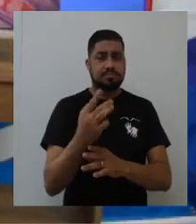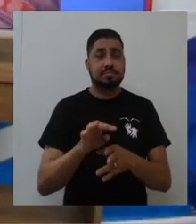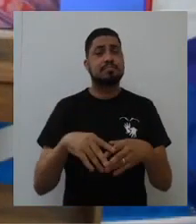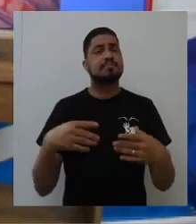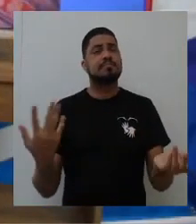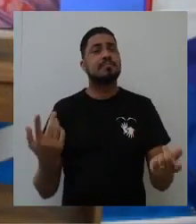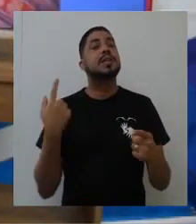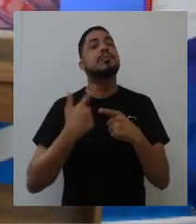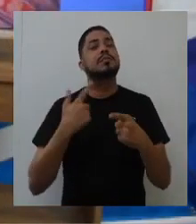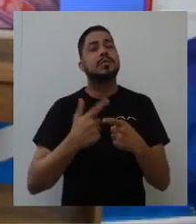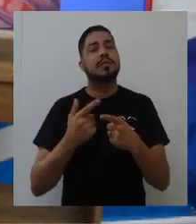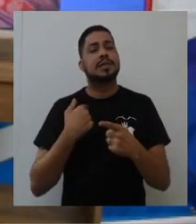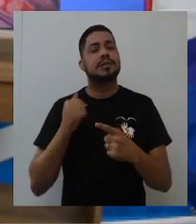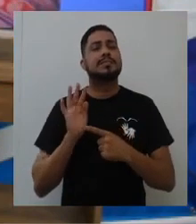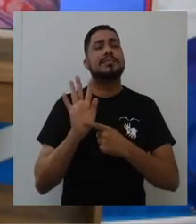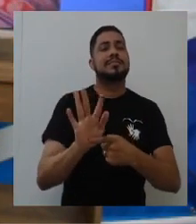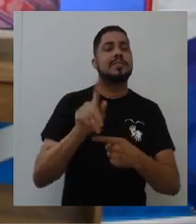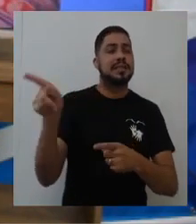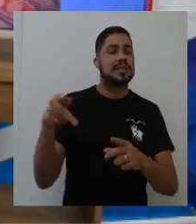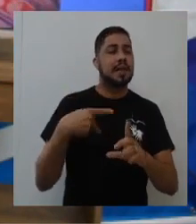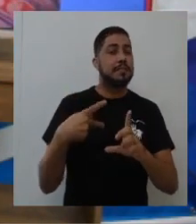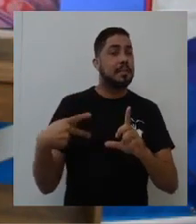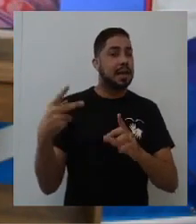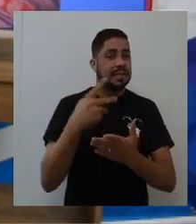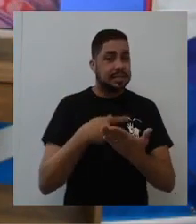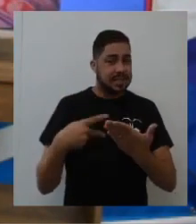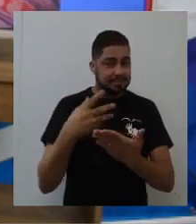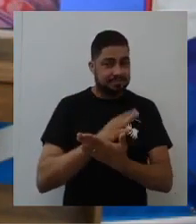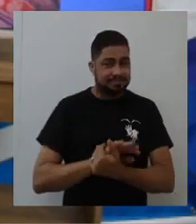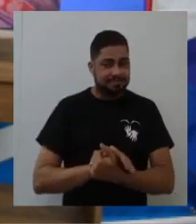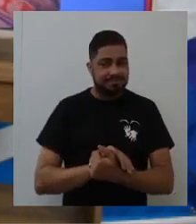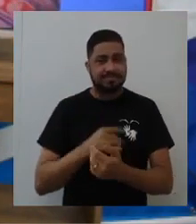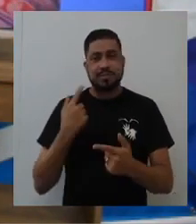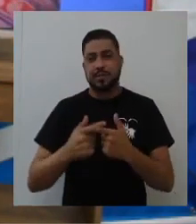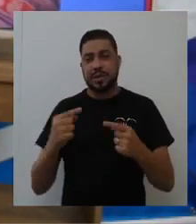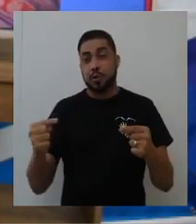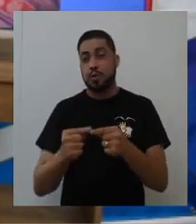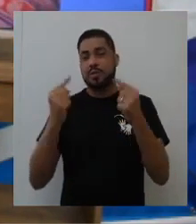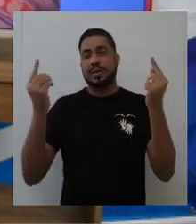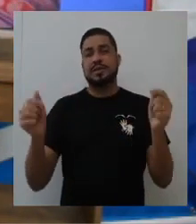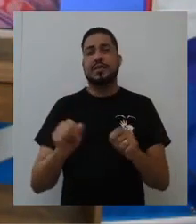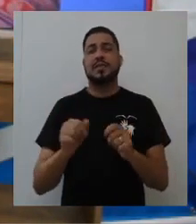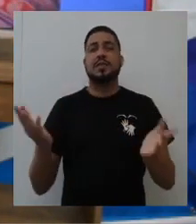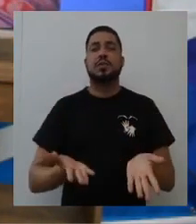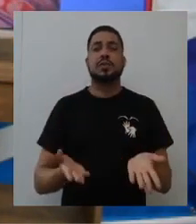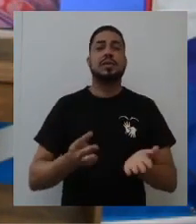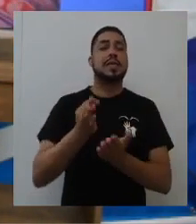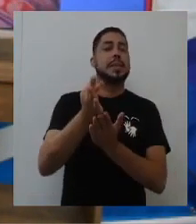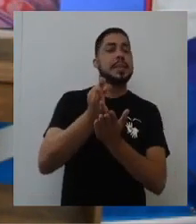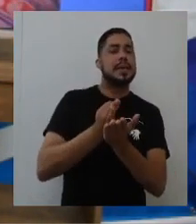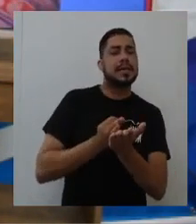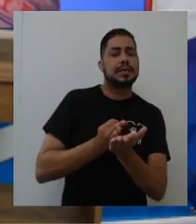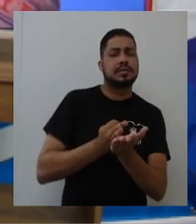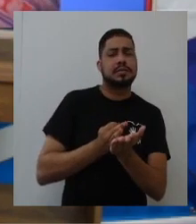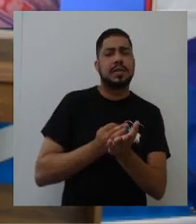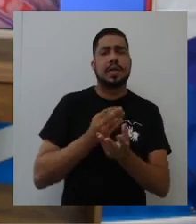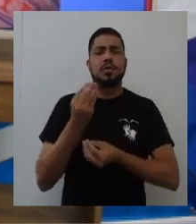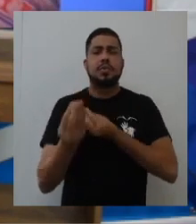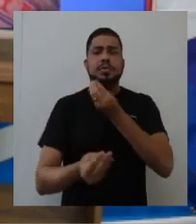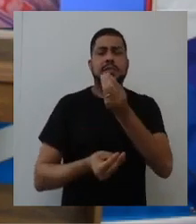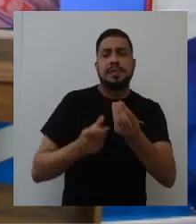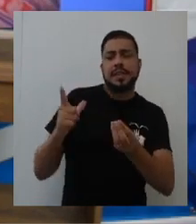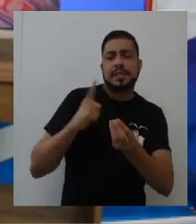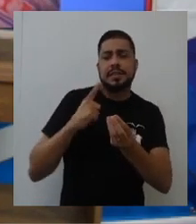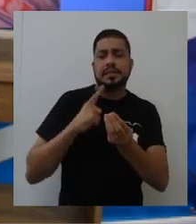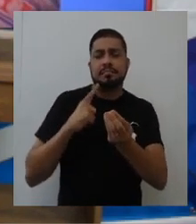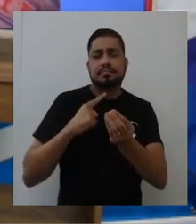Por que eu trouxe essa imagem para vocês? Casa exatamente com o que a gente vai fazer hoje. O texto, ele é como se tivesse camadas,